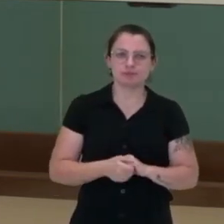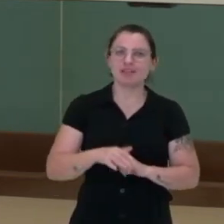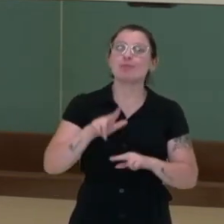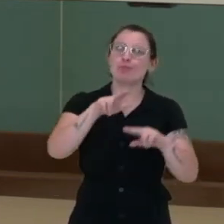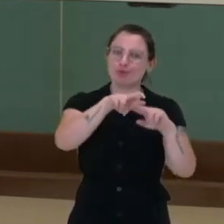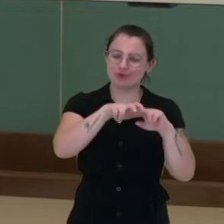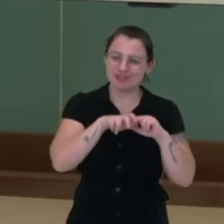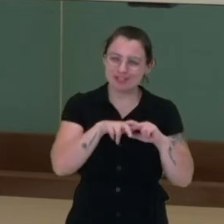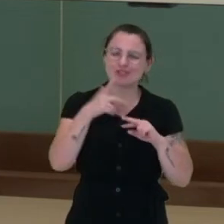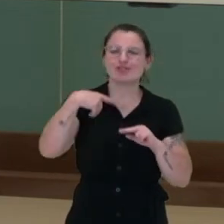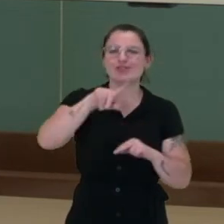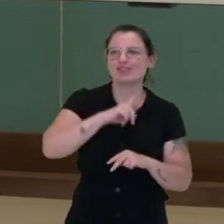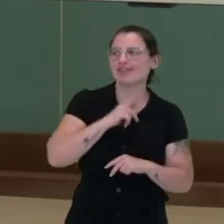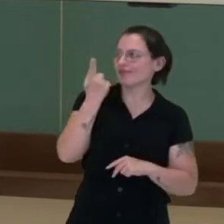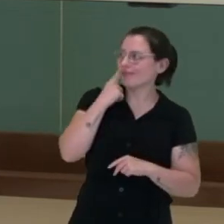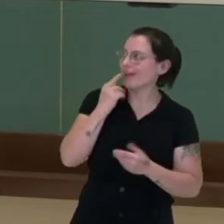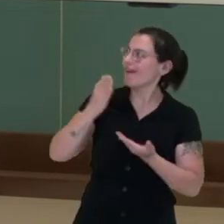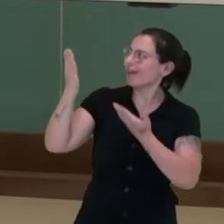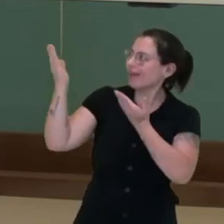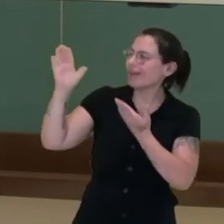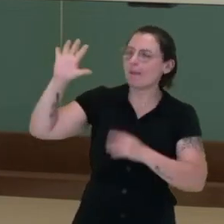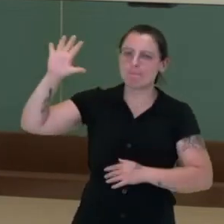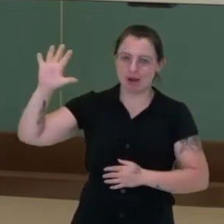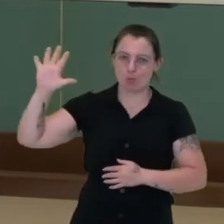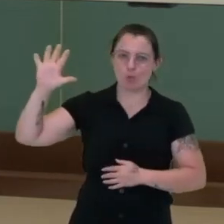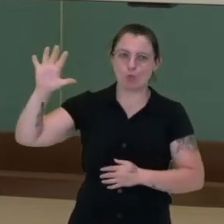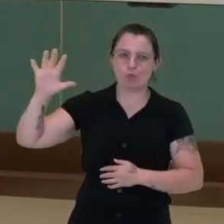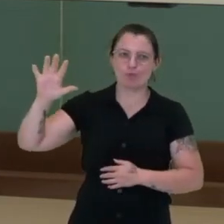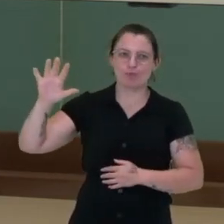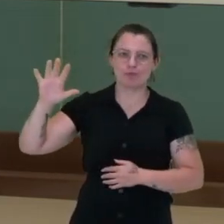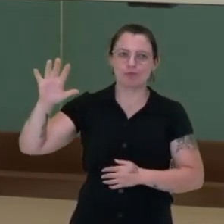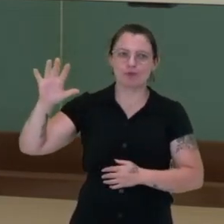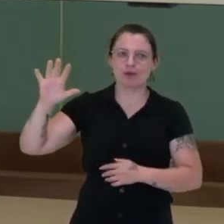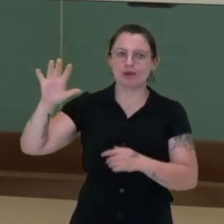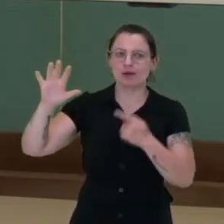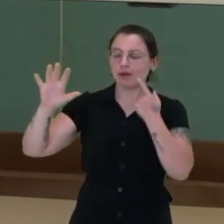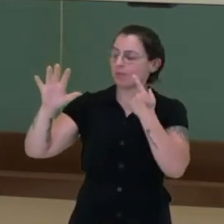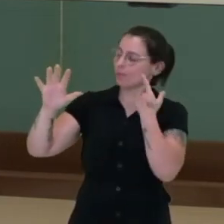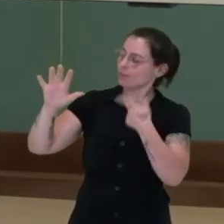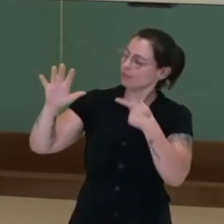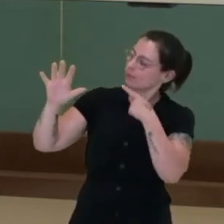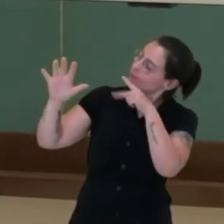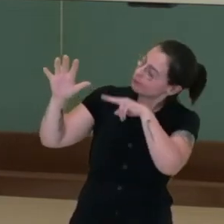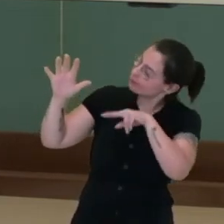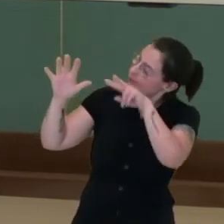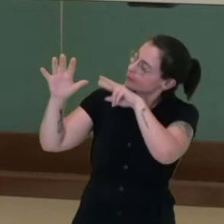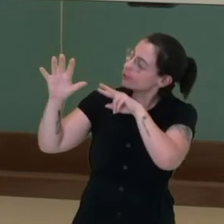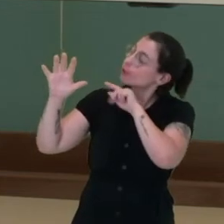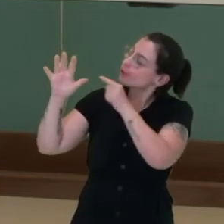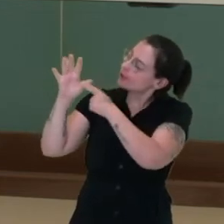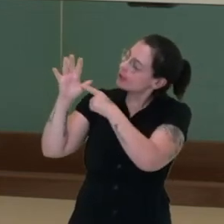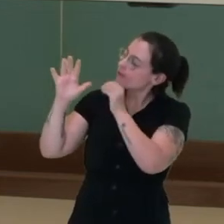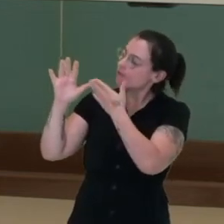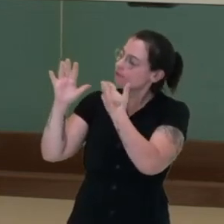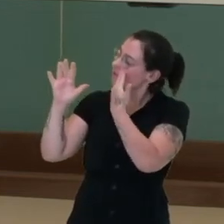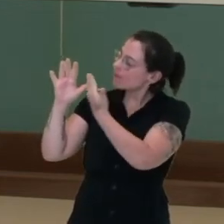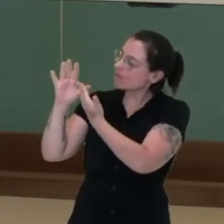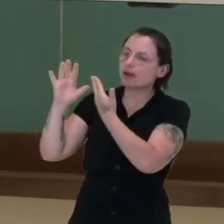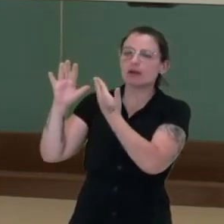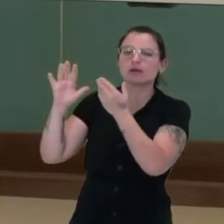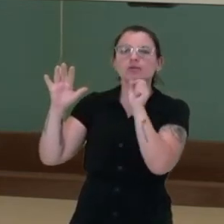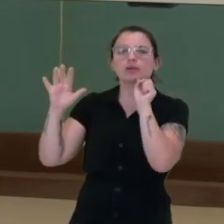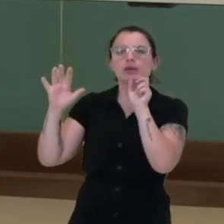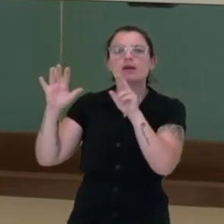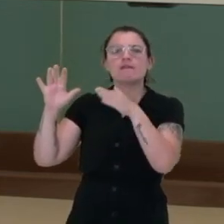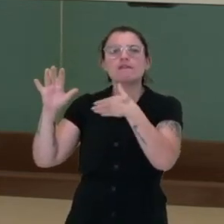a parte interna do nosso corpo. Mas a gente só consegue ver a parte externa. Então, essa mãozinha aqui, se eu viesse com